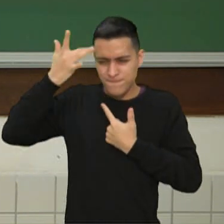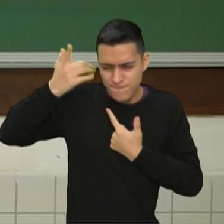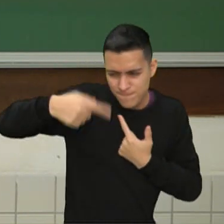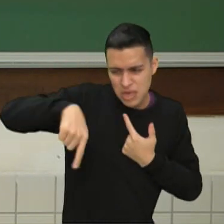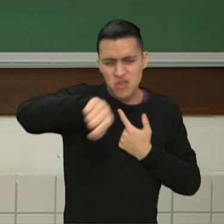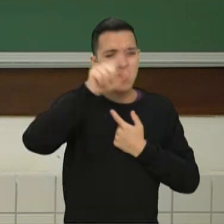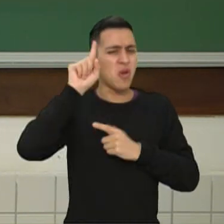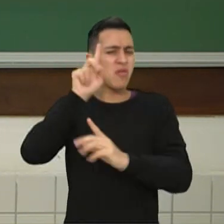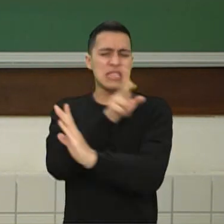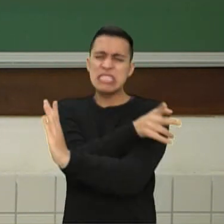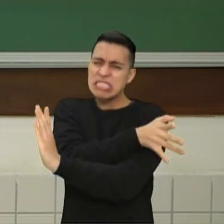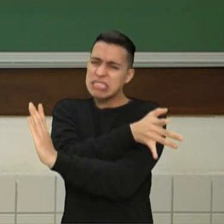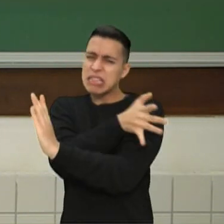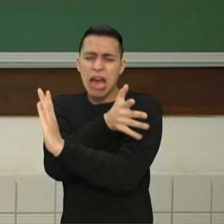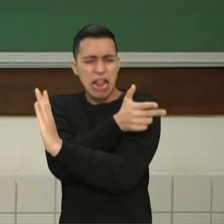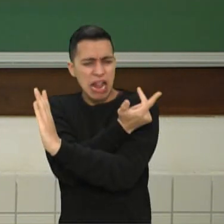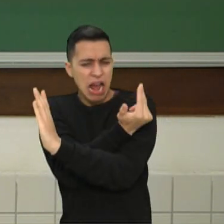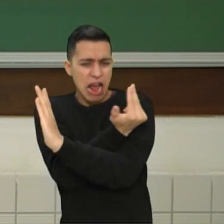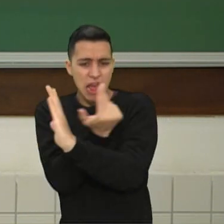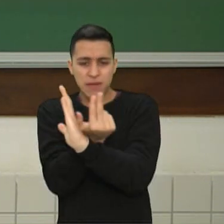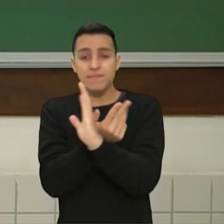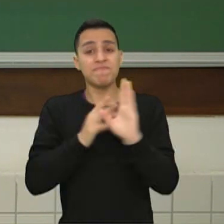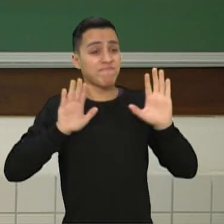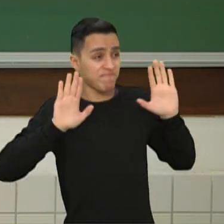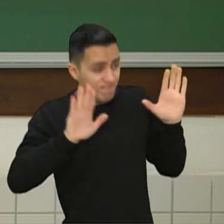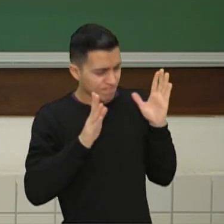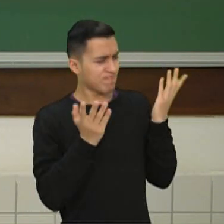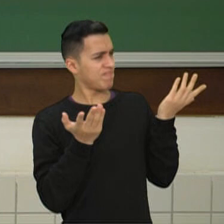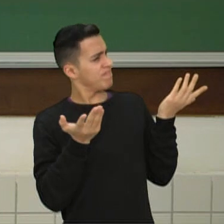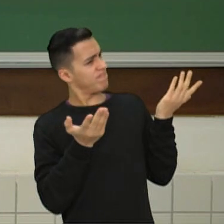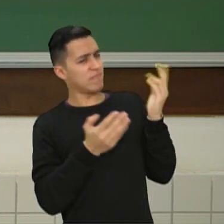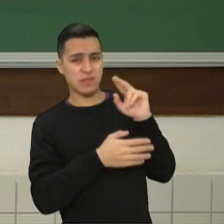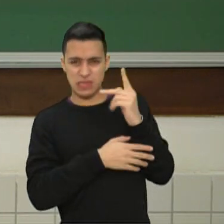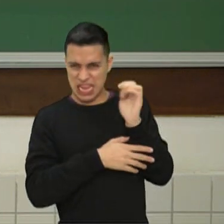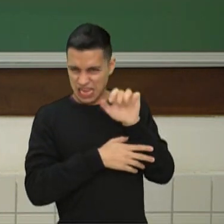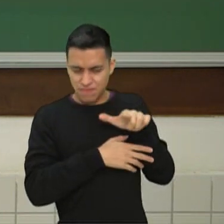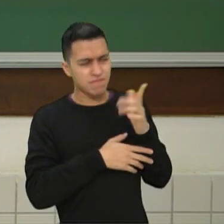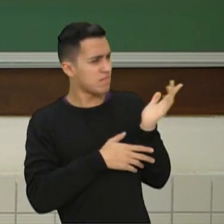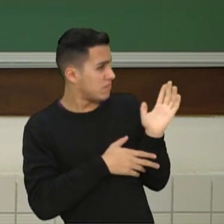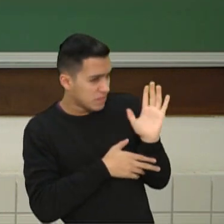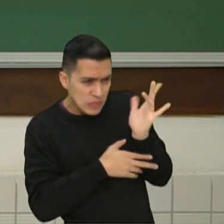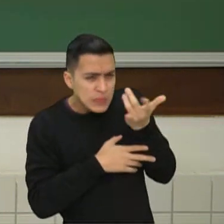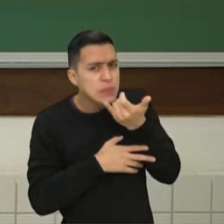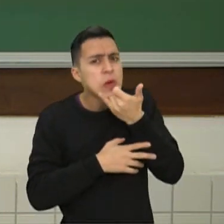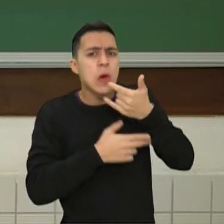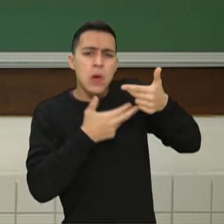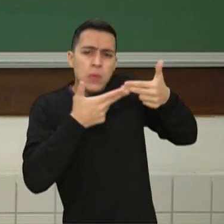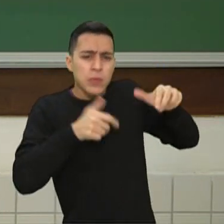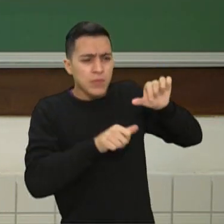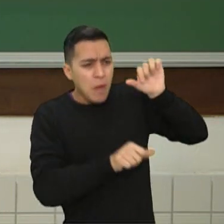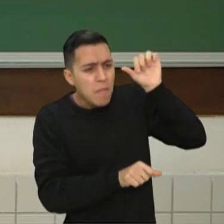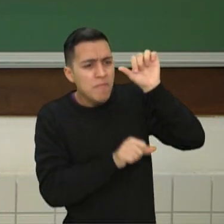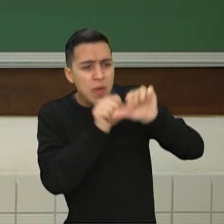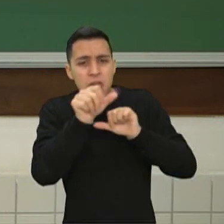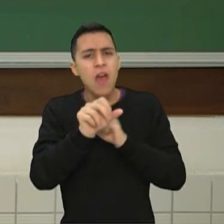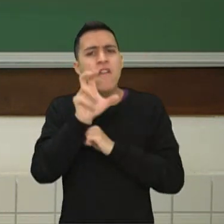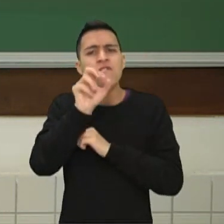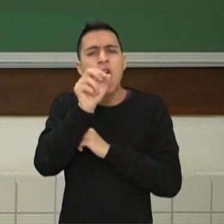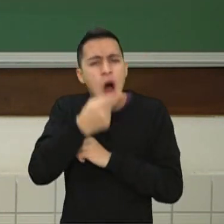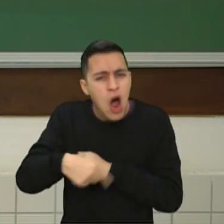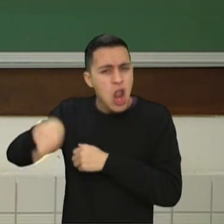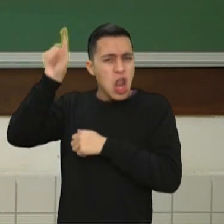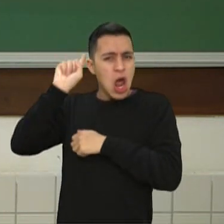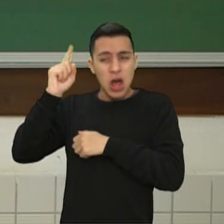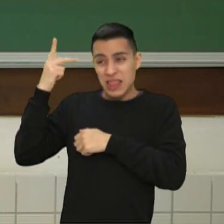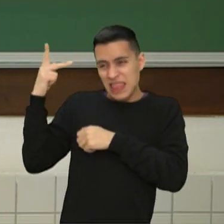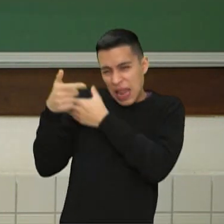tempos históricos. O Hegel vai colocar esse conceito de história, vai dizer, não, as coisas vão evoluindo, as coisas vão mudando, né? Aquilo que os nossos avós tinham como